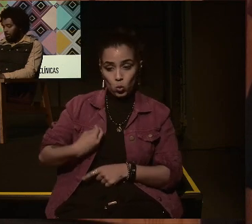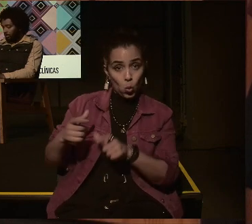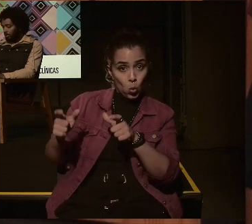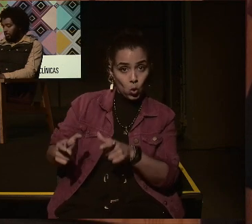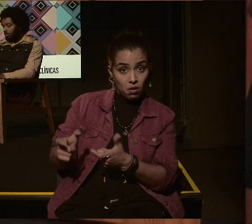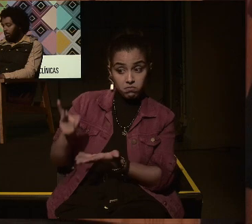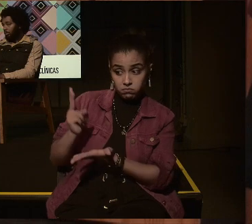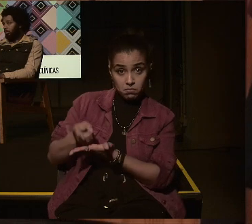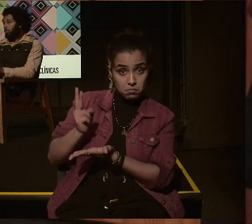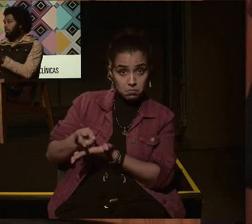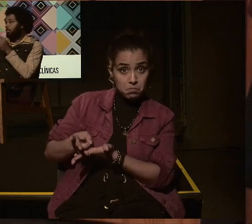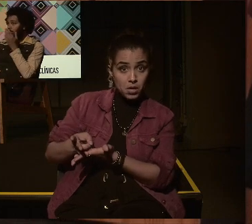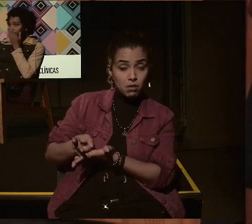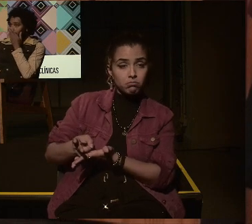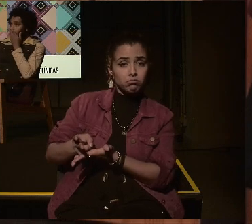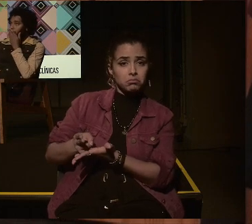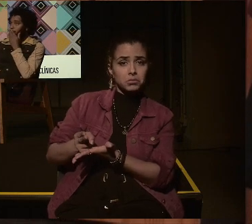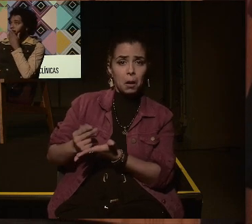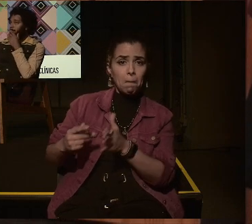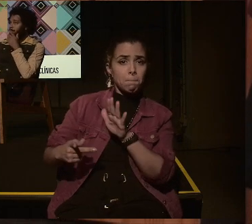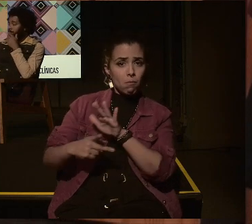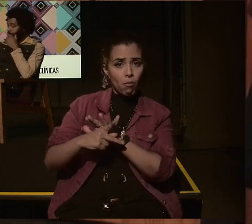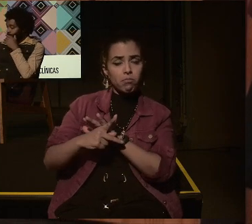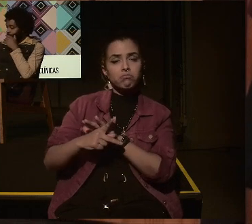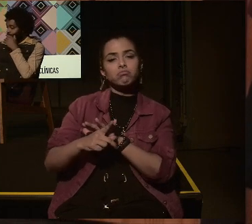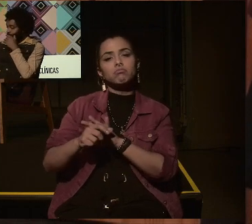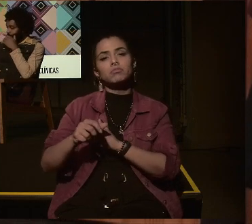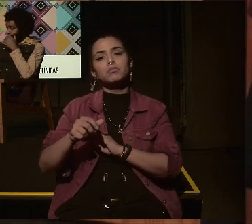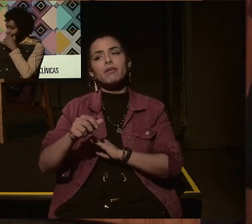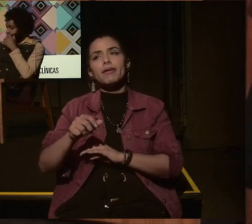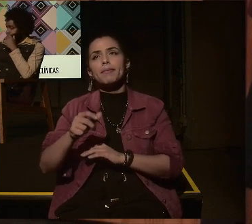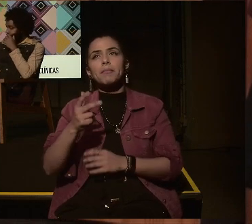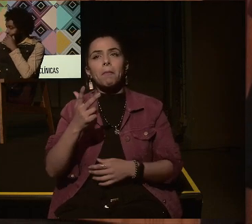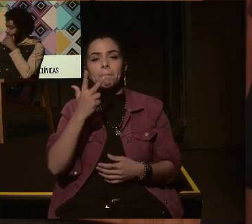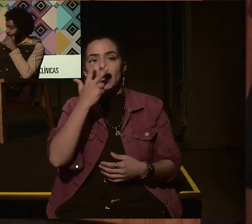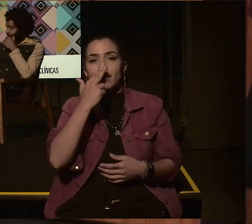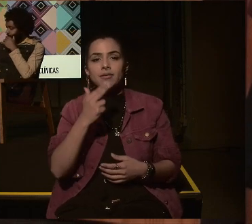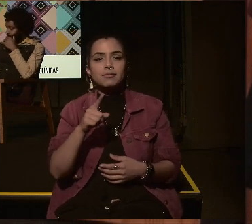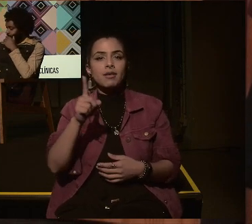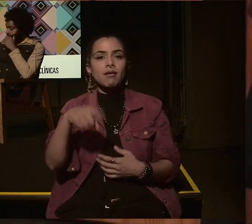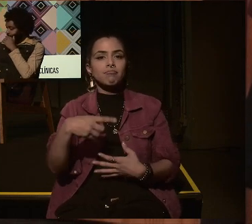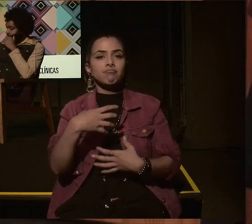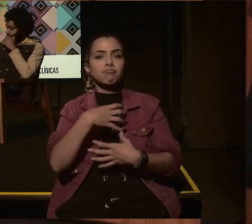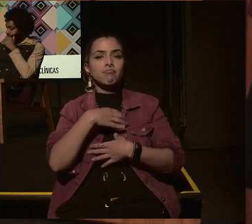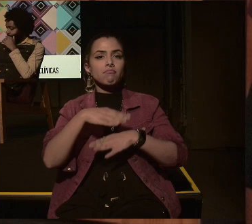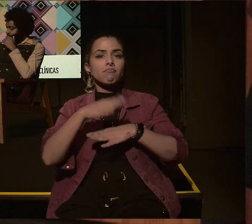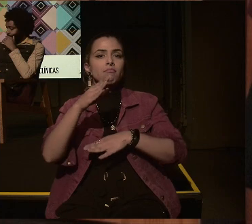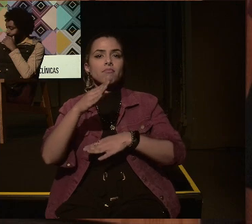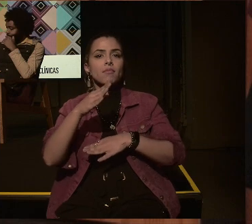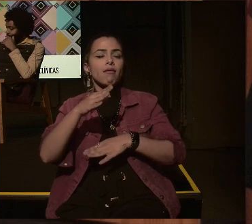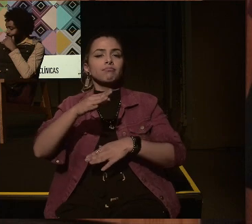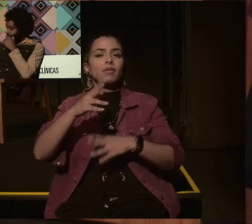que fazia encontro, que amalgamava. Ainda era uma relação para se afirmar.